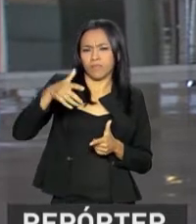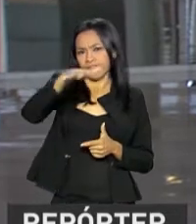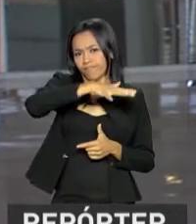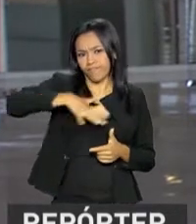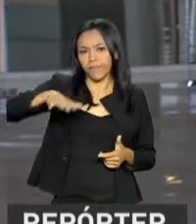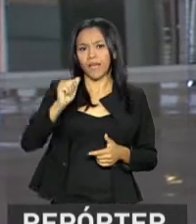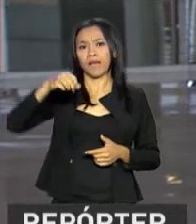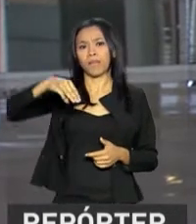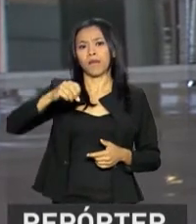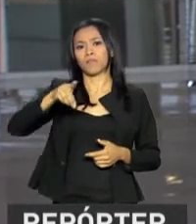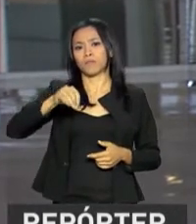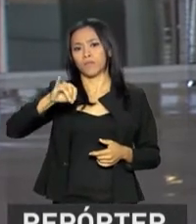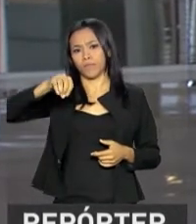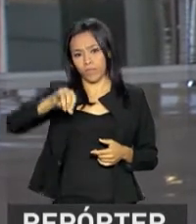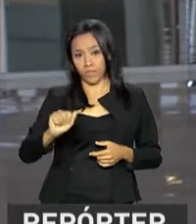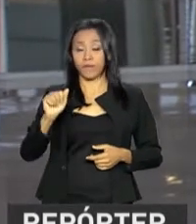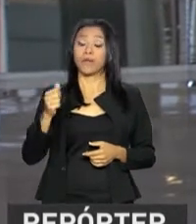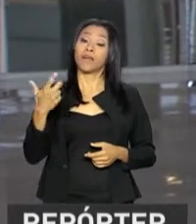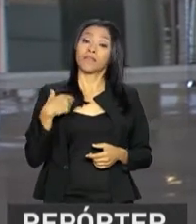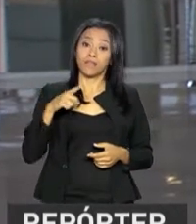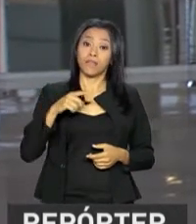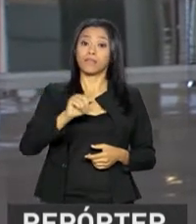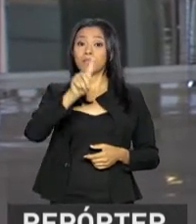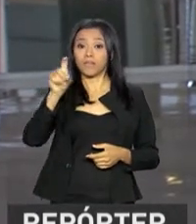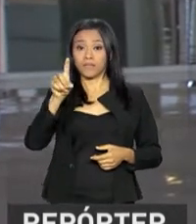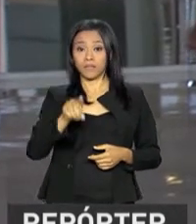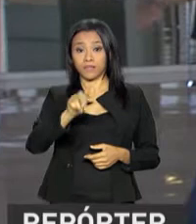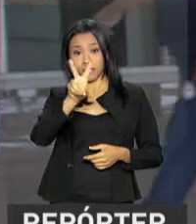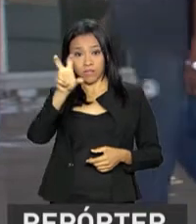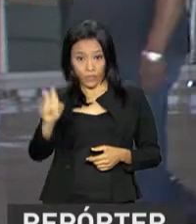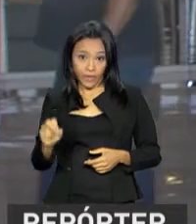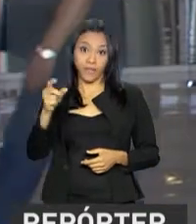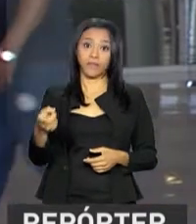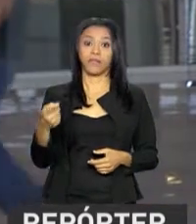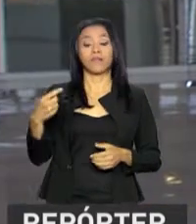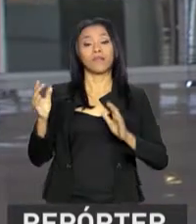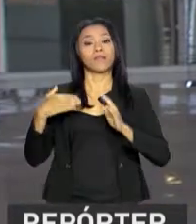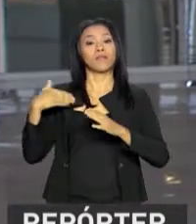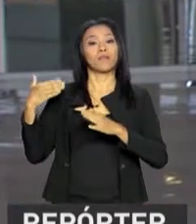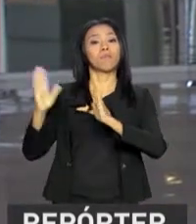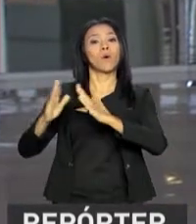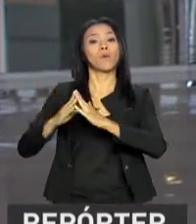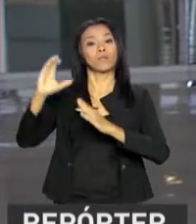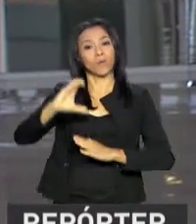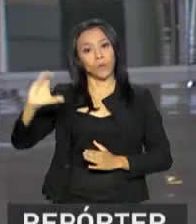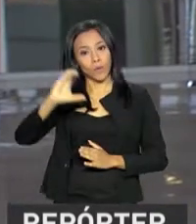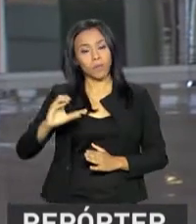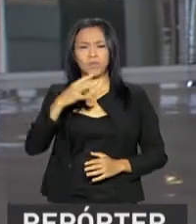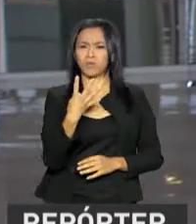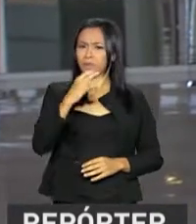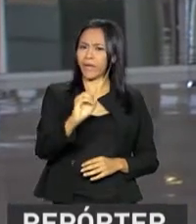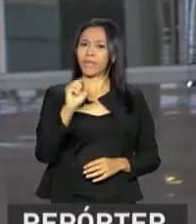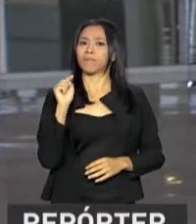cerca de 650 mil cidadãos venezuelanos vivendo na colômbia e de cerca de 40 mil que buscaram abrigo